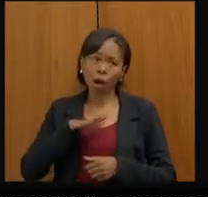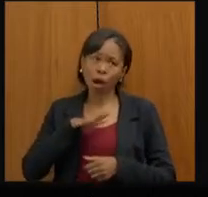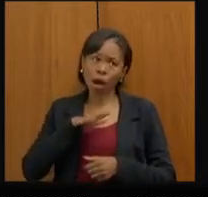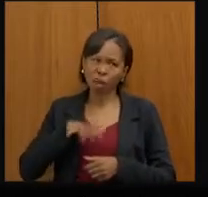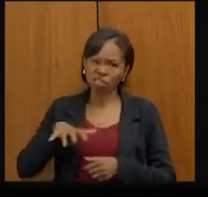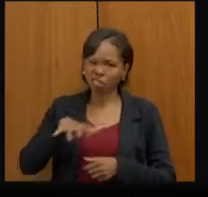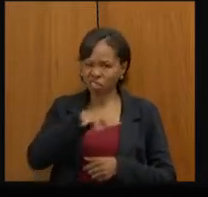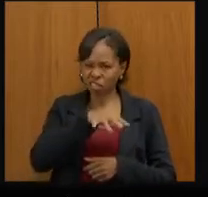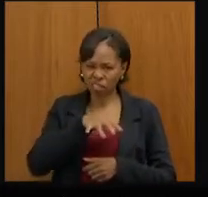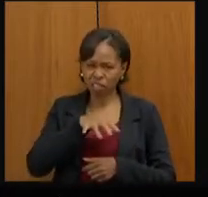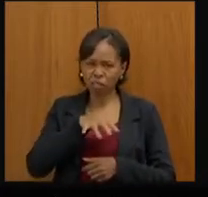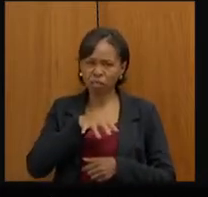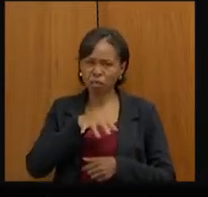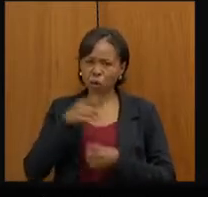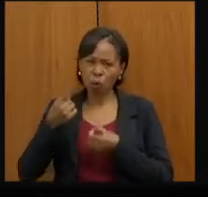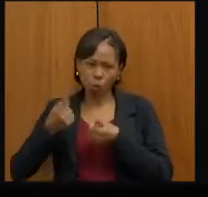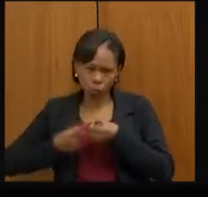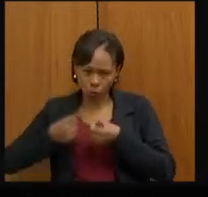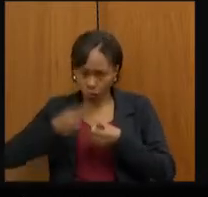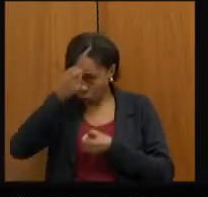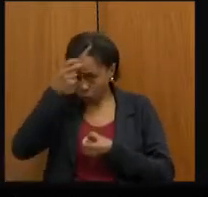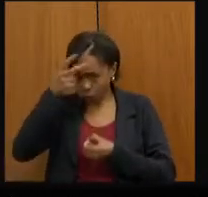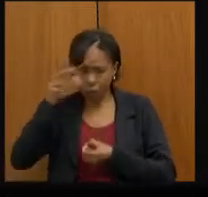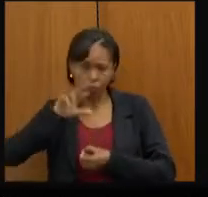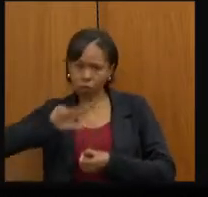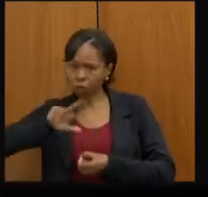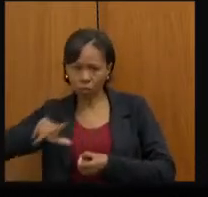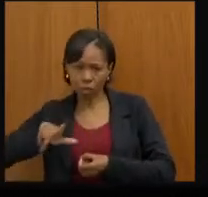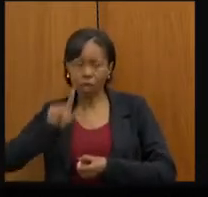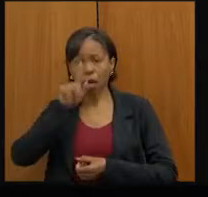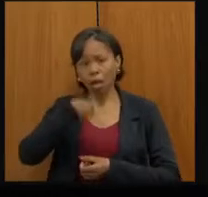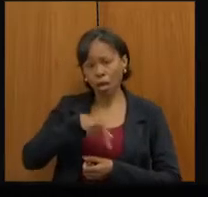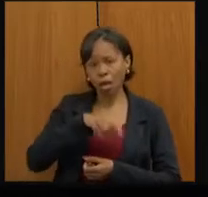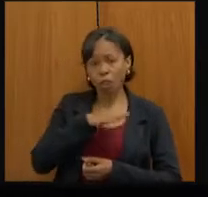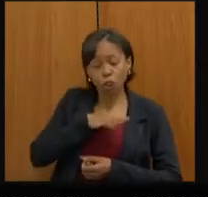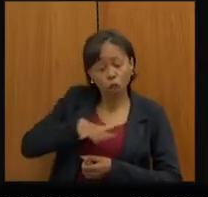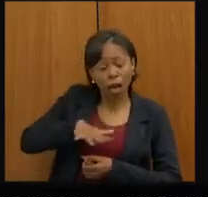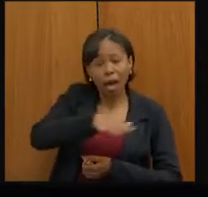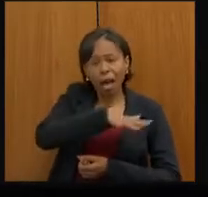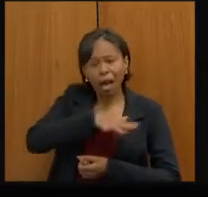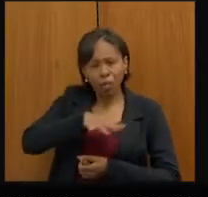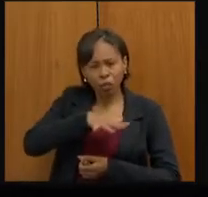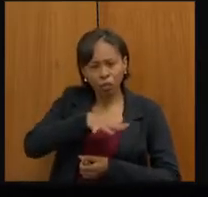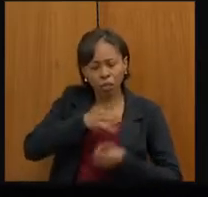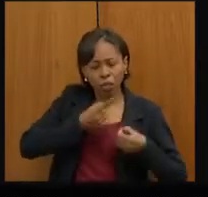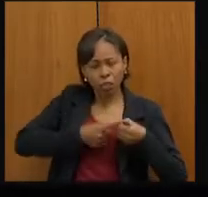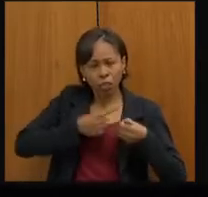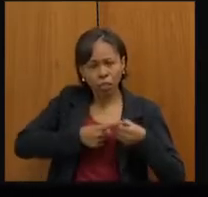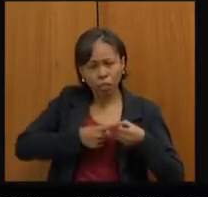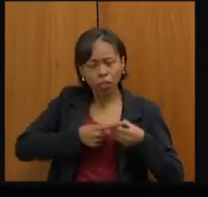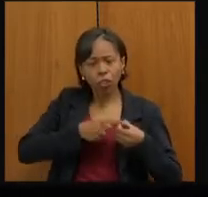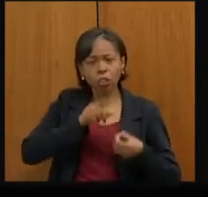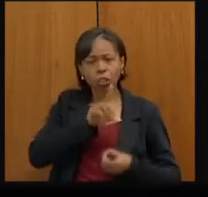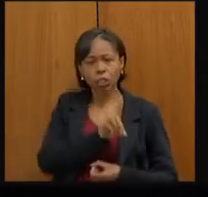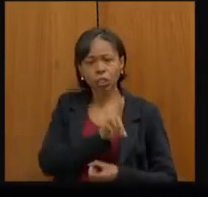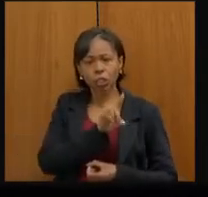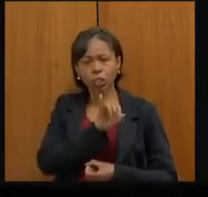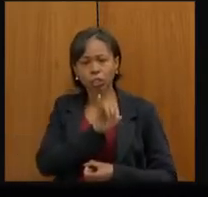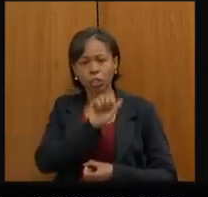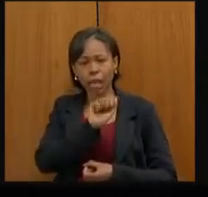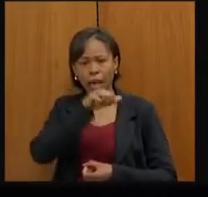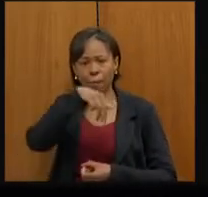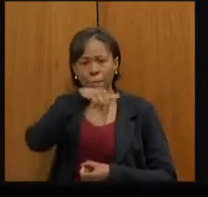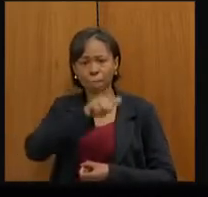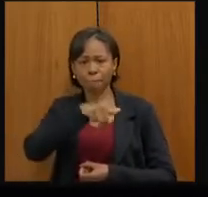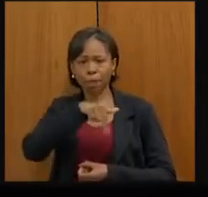município de Diamantino nós somos regionais porque ajudamos a fomentar as redes municipais